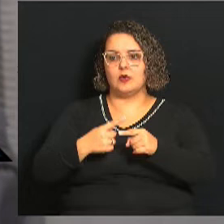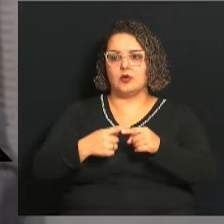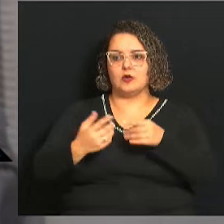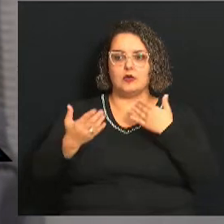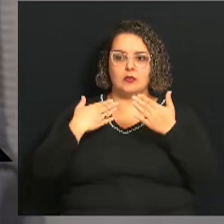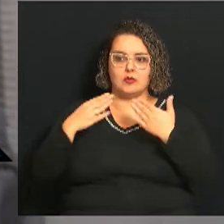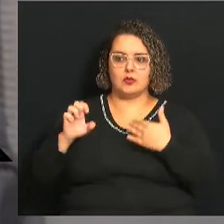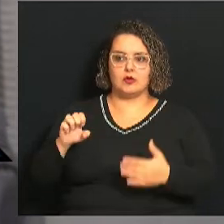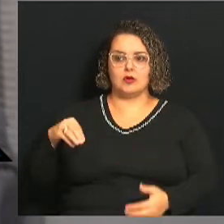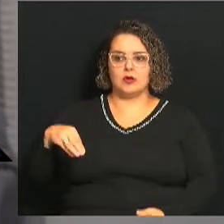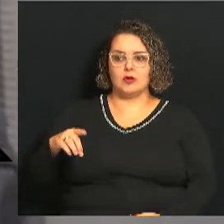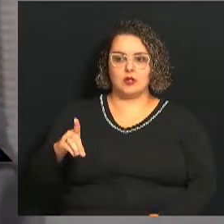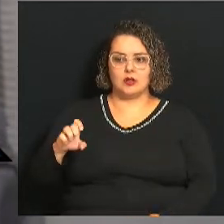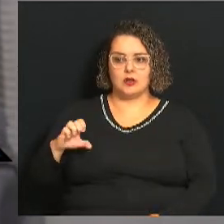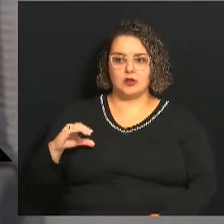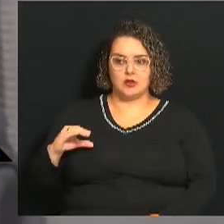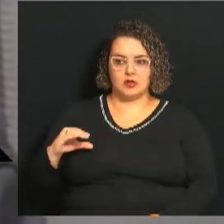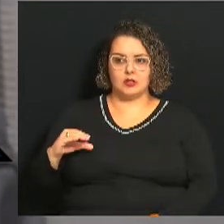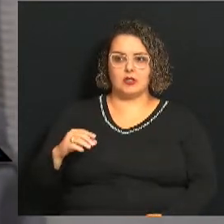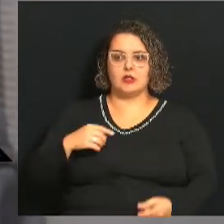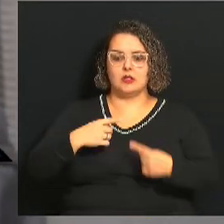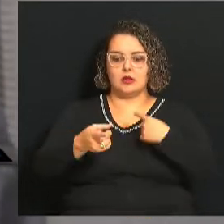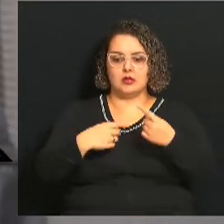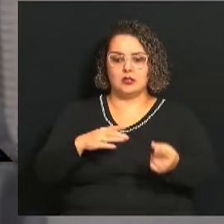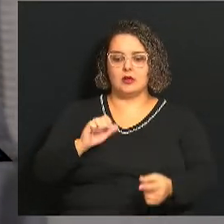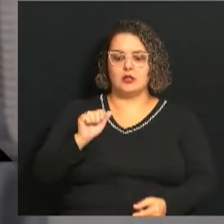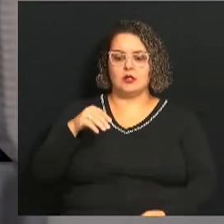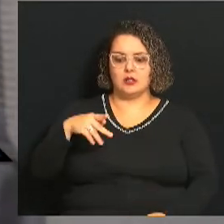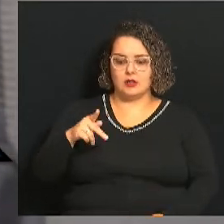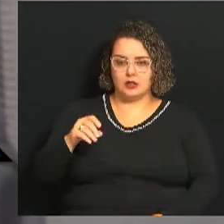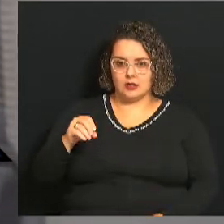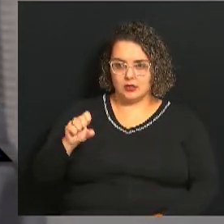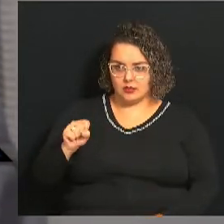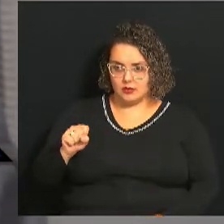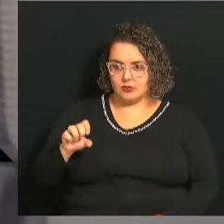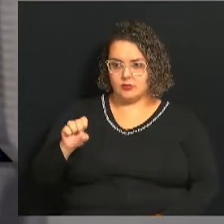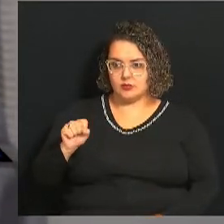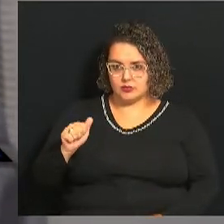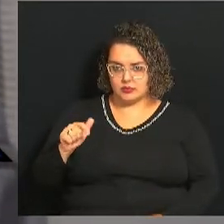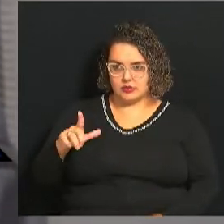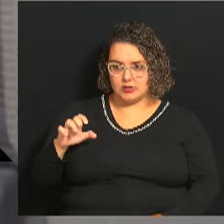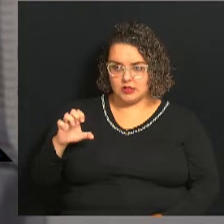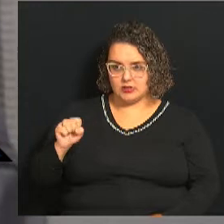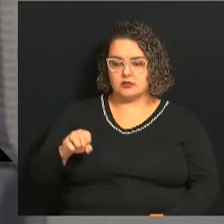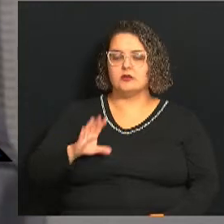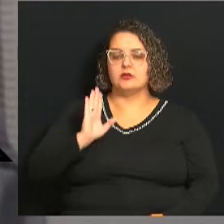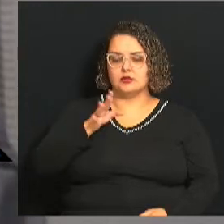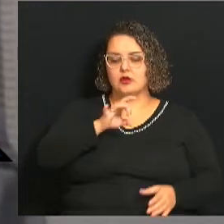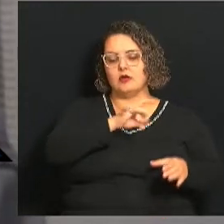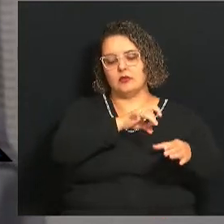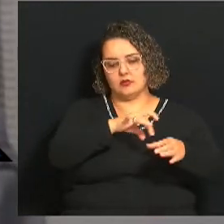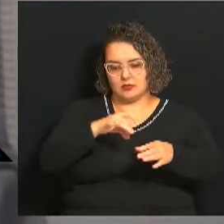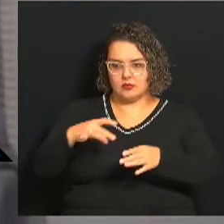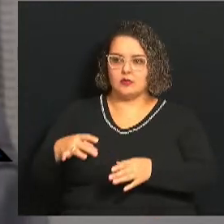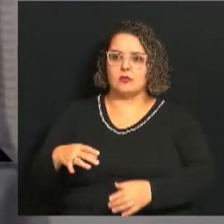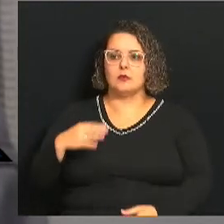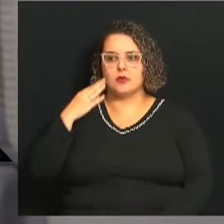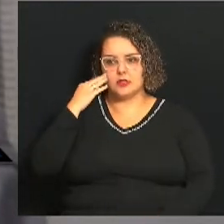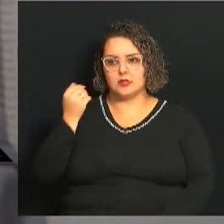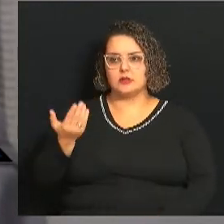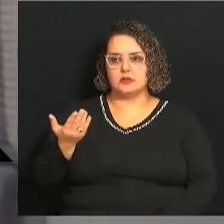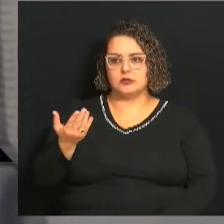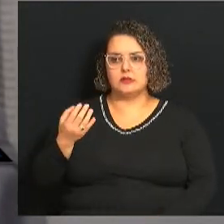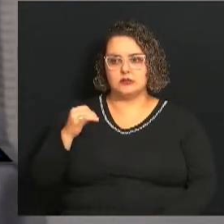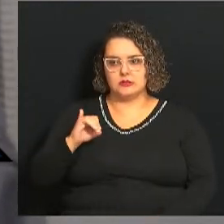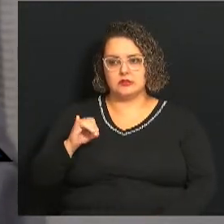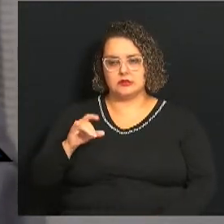eles disseram que na Campos Sales será contemplado o plantio de árvores. Então, para saber se